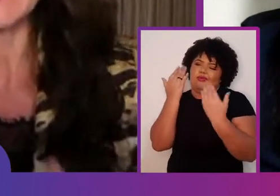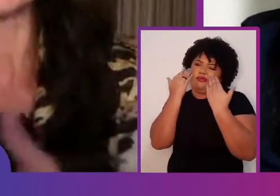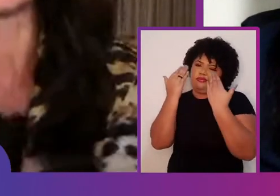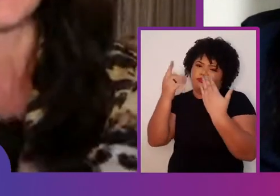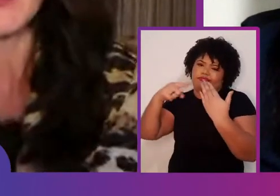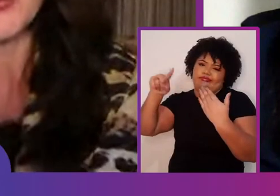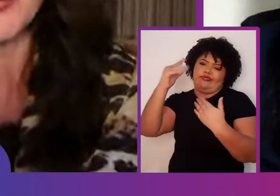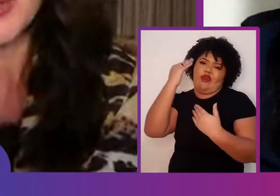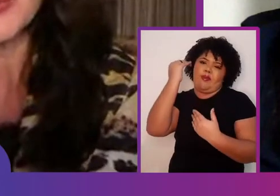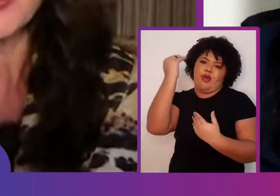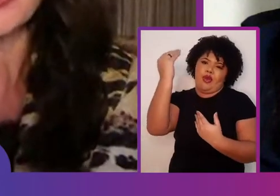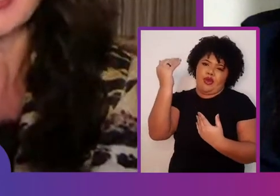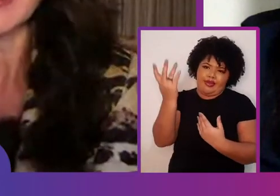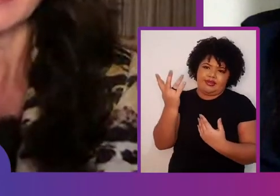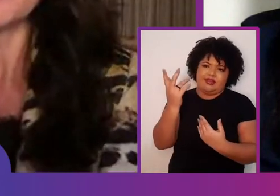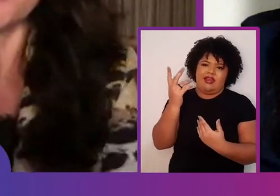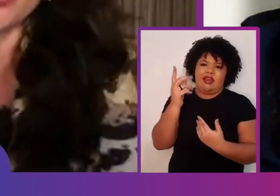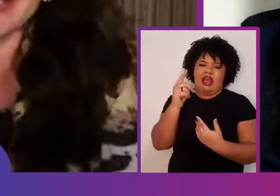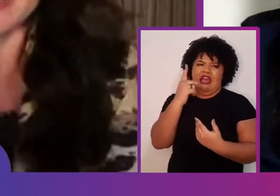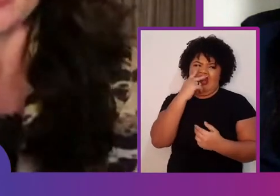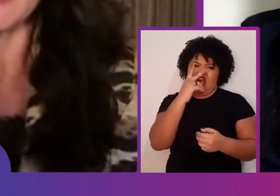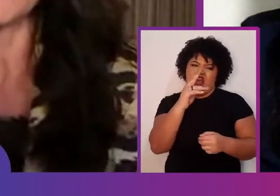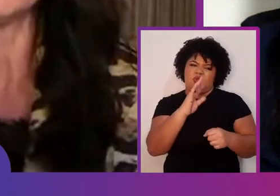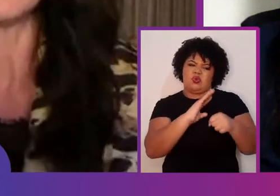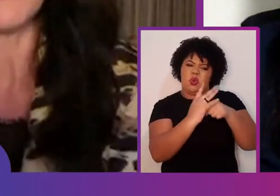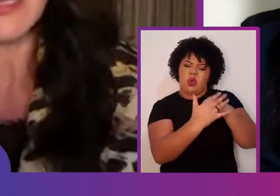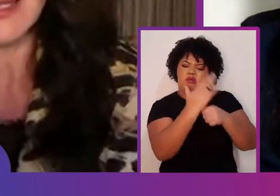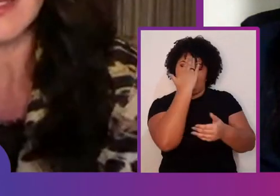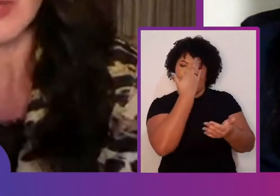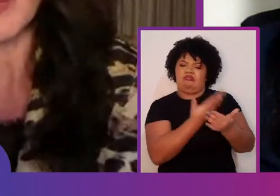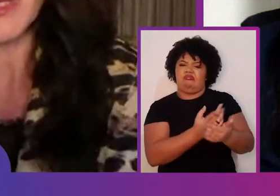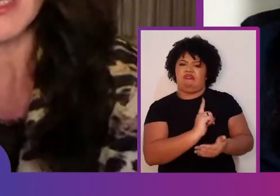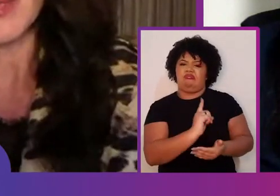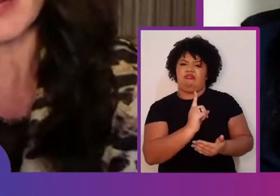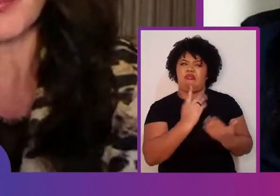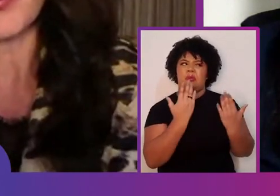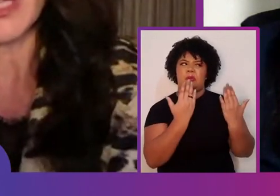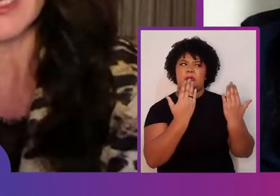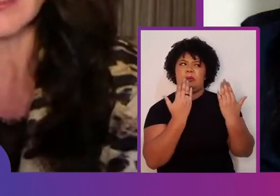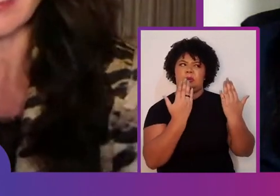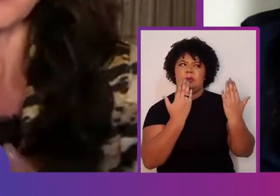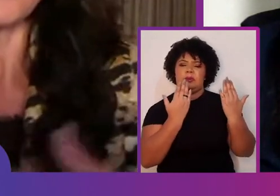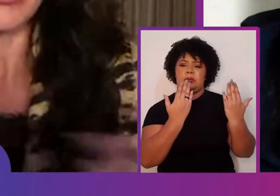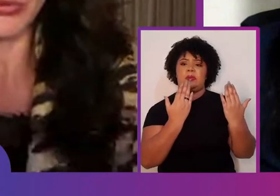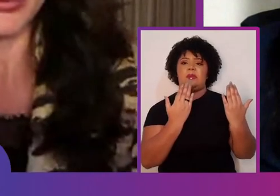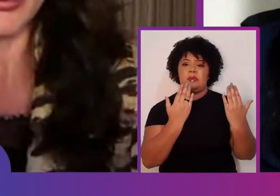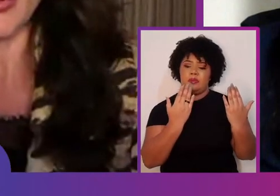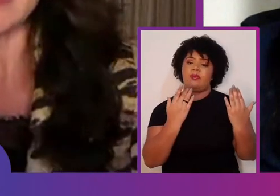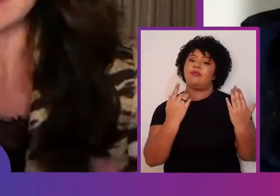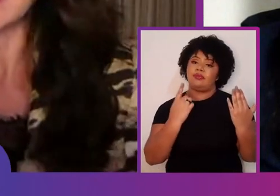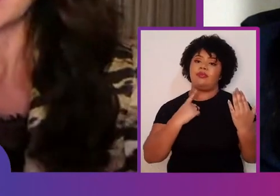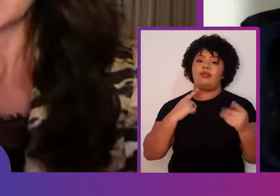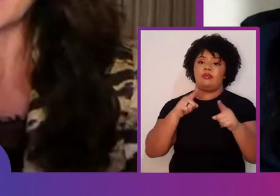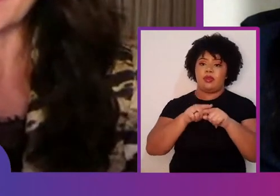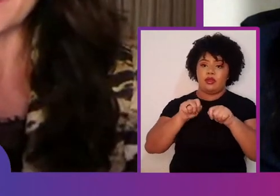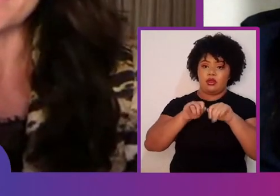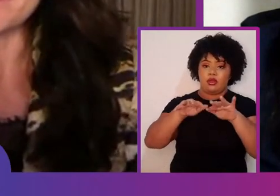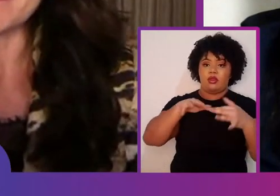evitaram acreditar no vírus e, portanto, nas consequências que uma pandemia poderia ter para todos